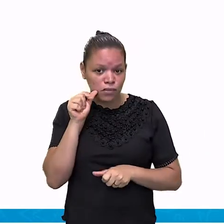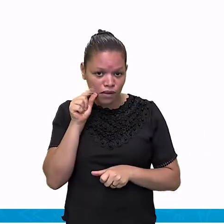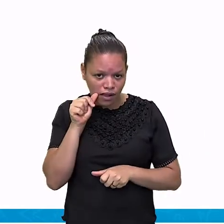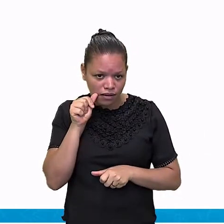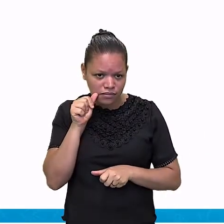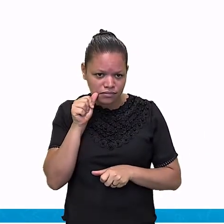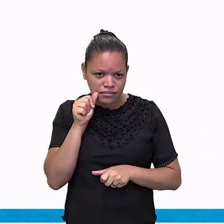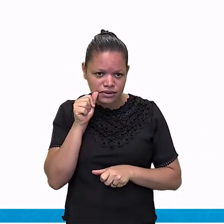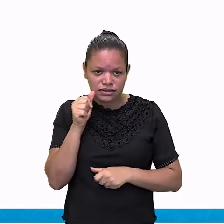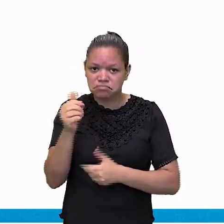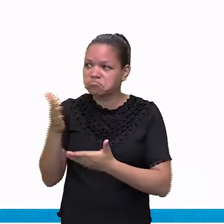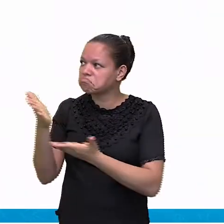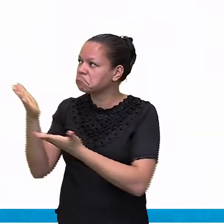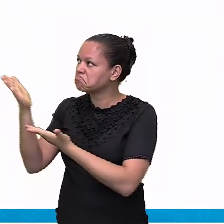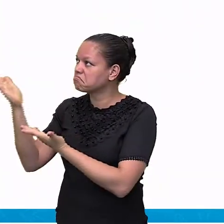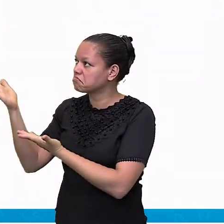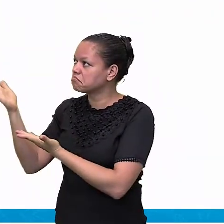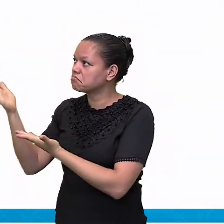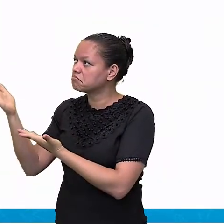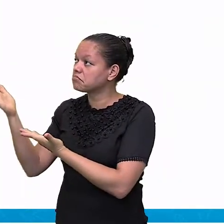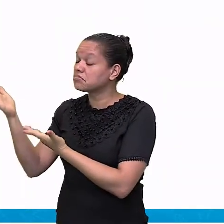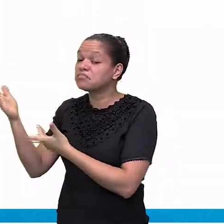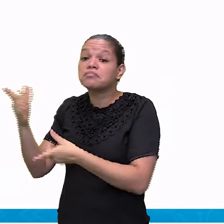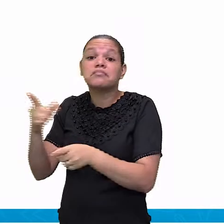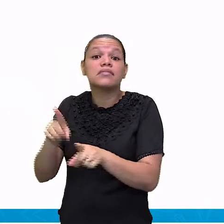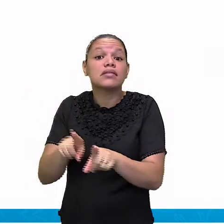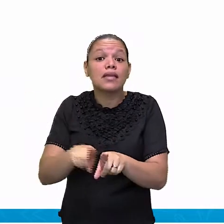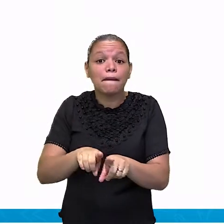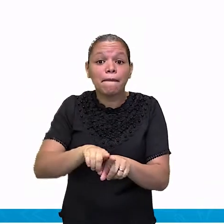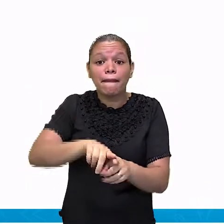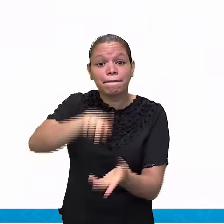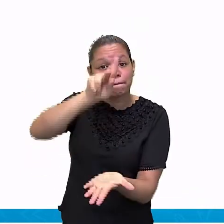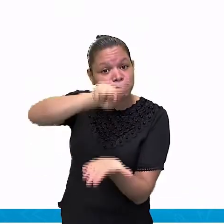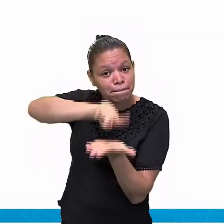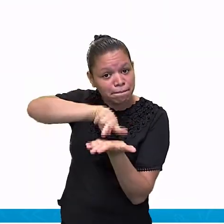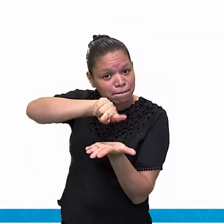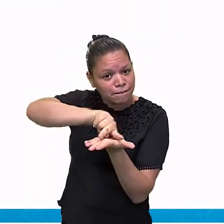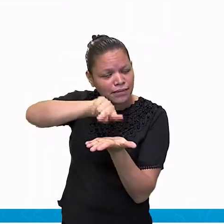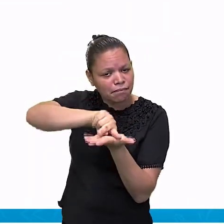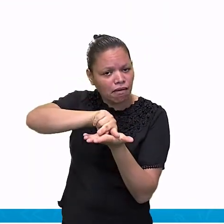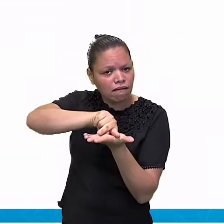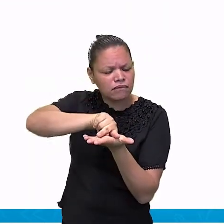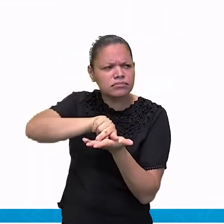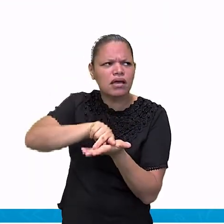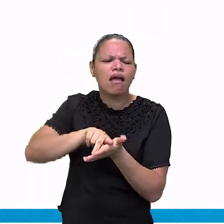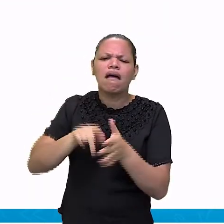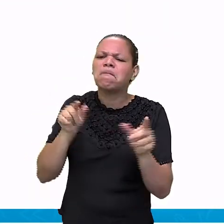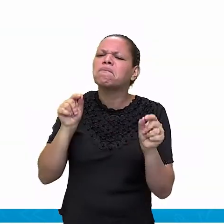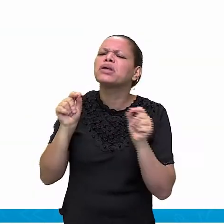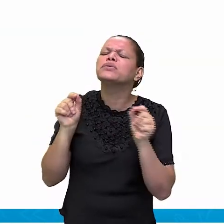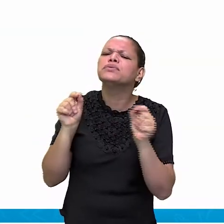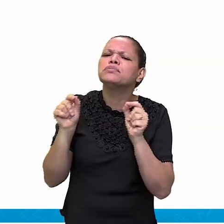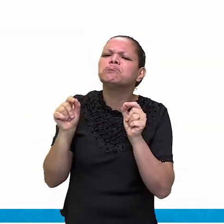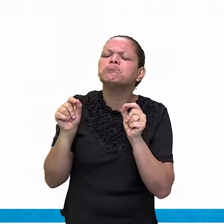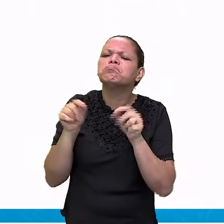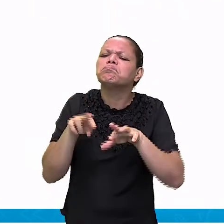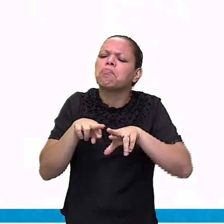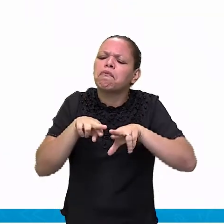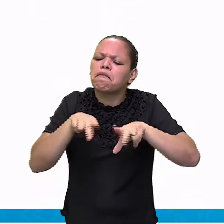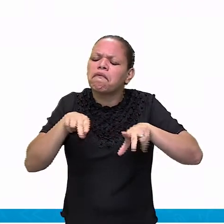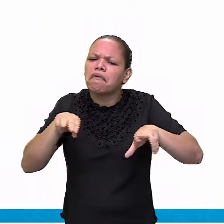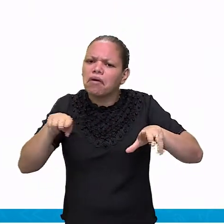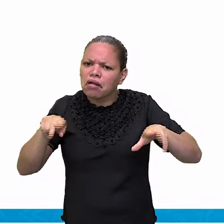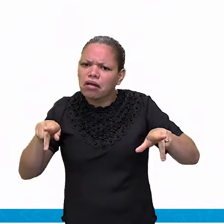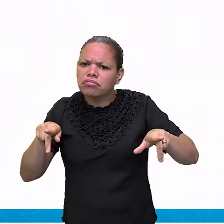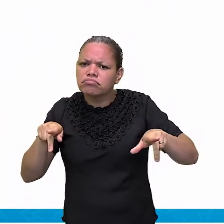E aqui ela também foi feita como um papel. O que tem de diferente desse lápis para esse grupo de